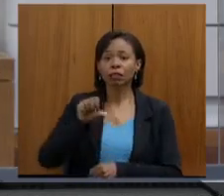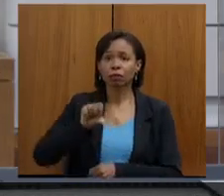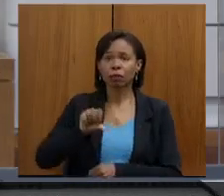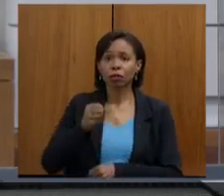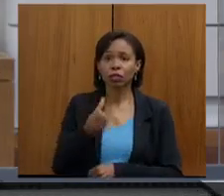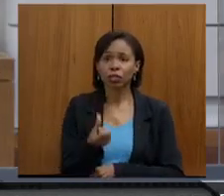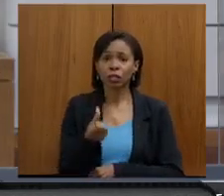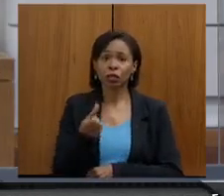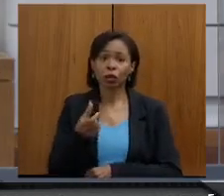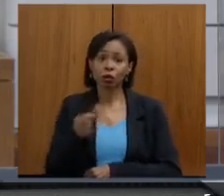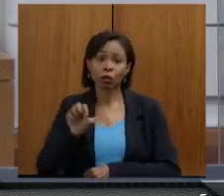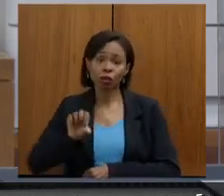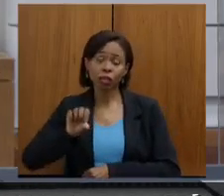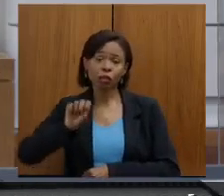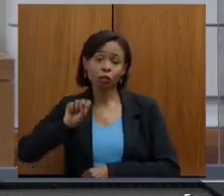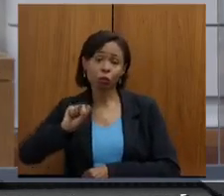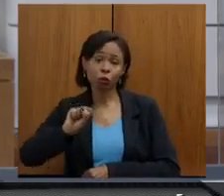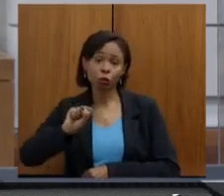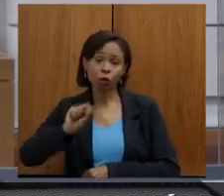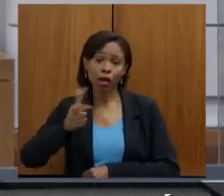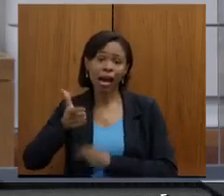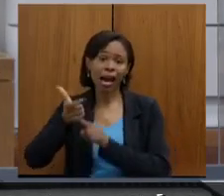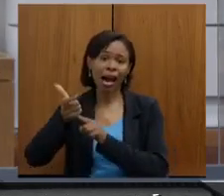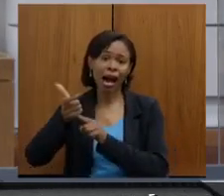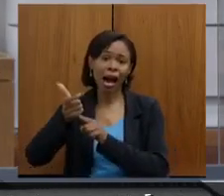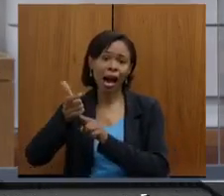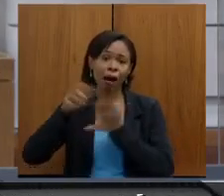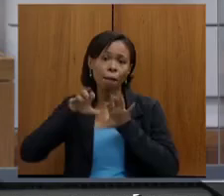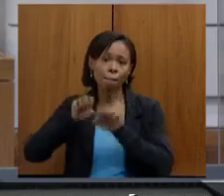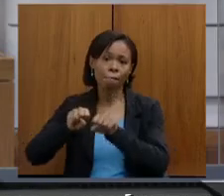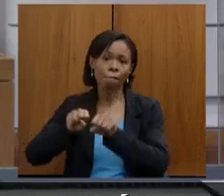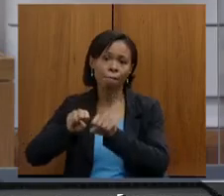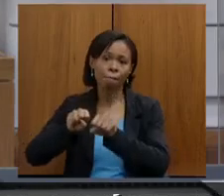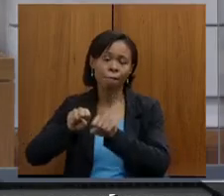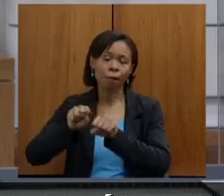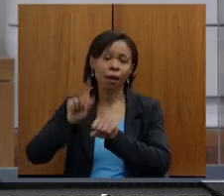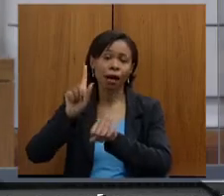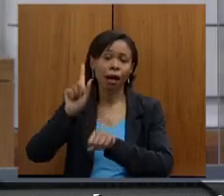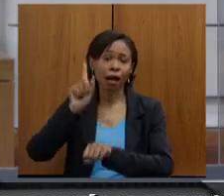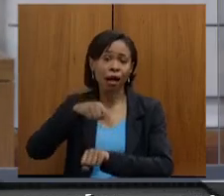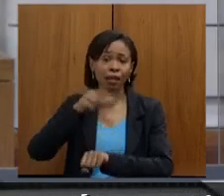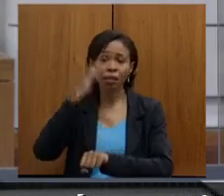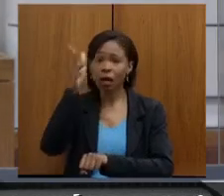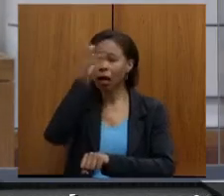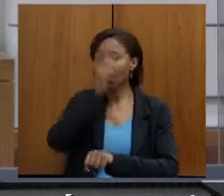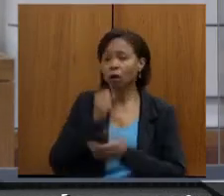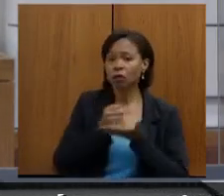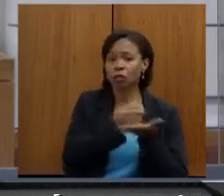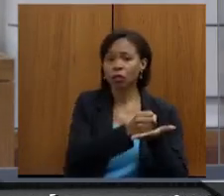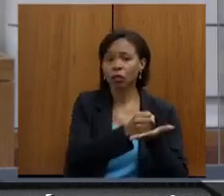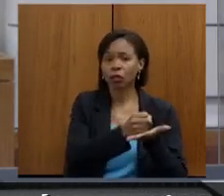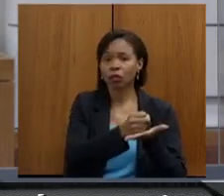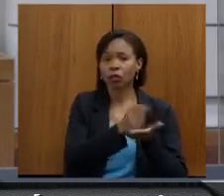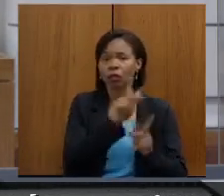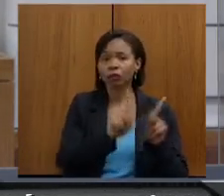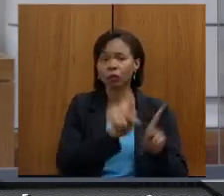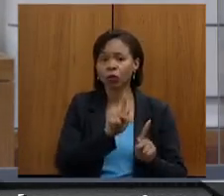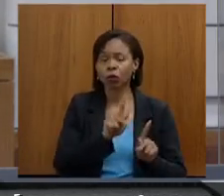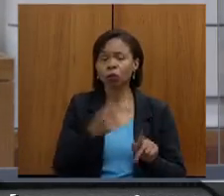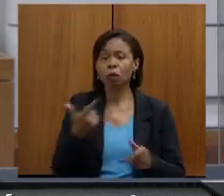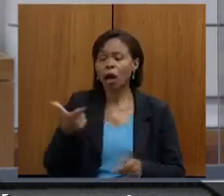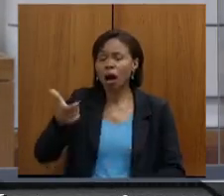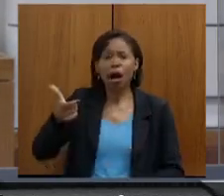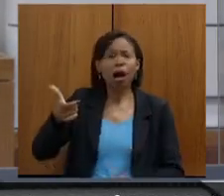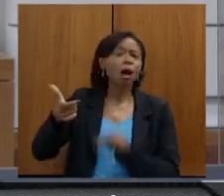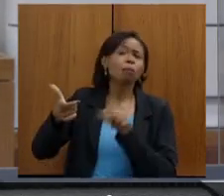19698 armas apreendidas é salvação de vida gente essa vamos é para que não tá com policial